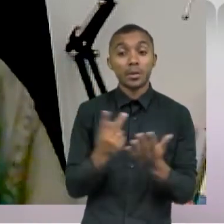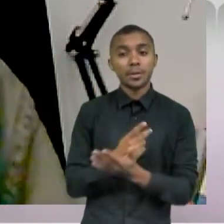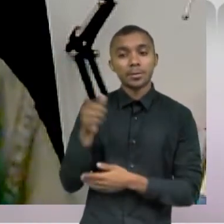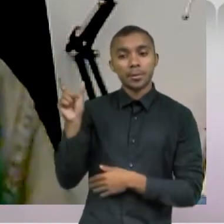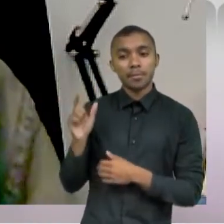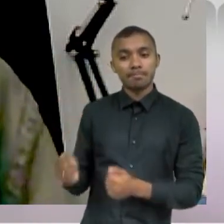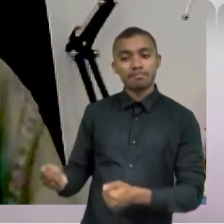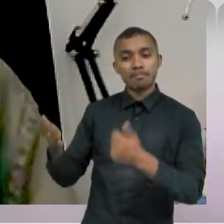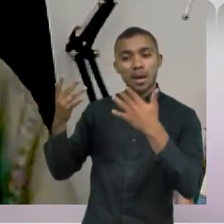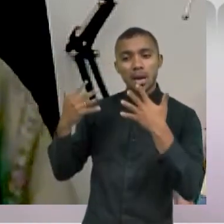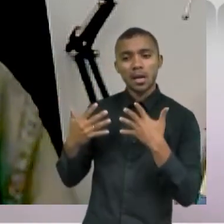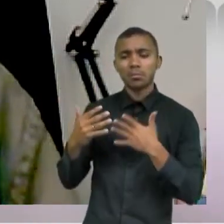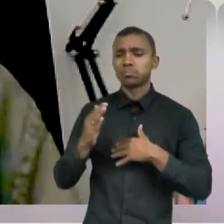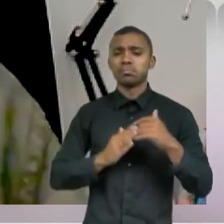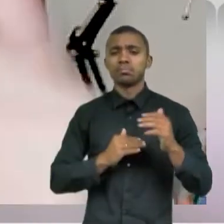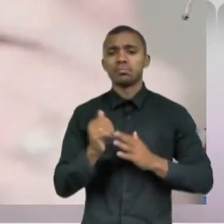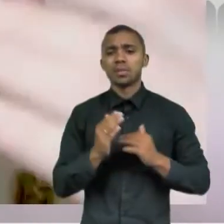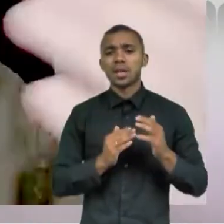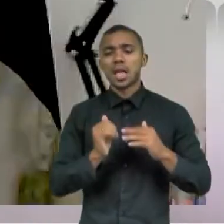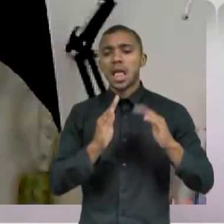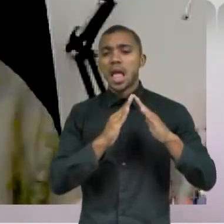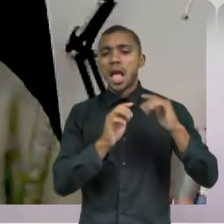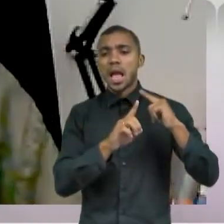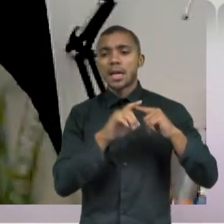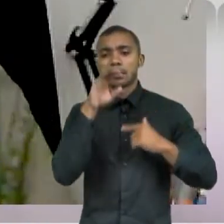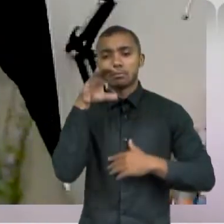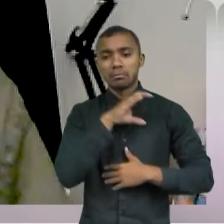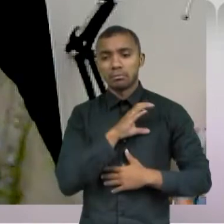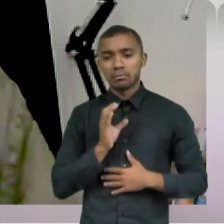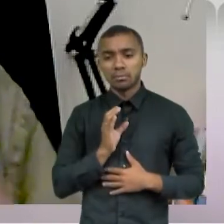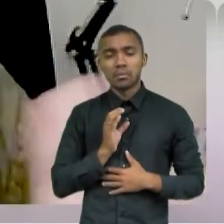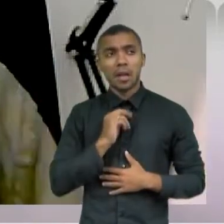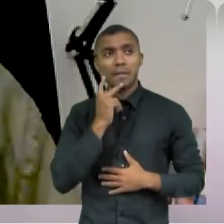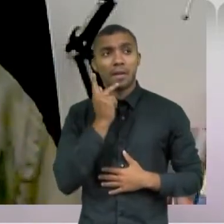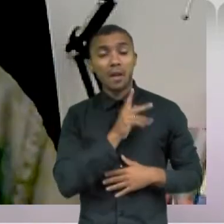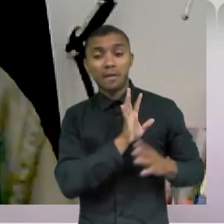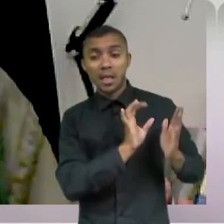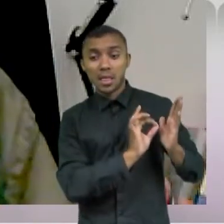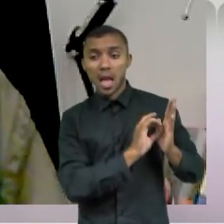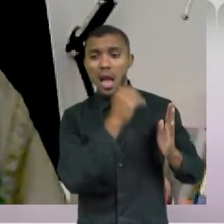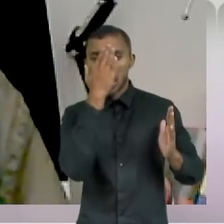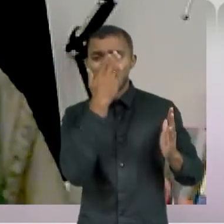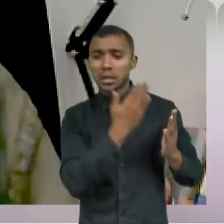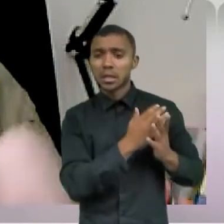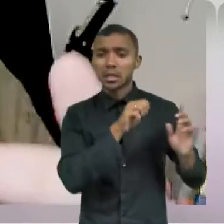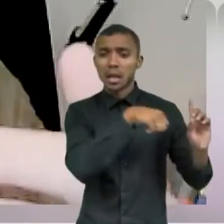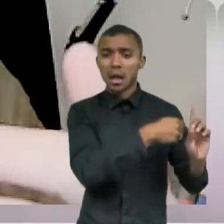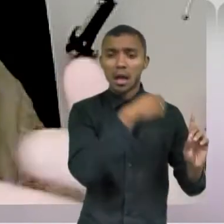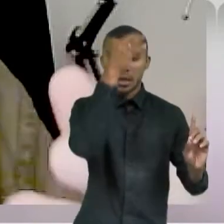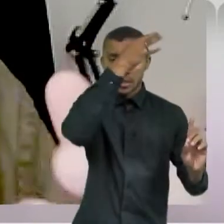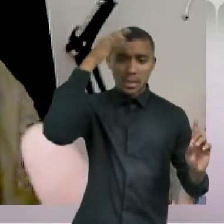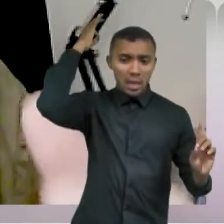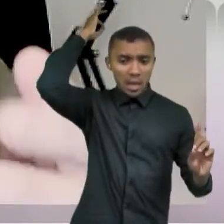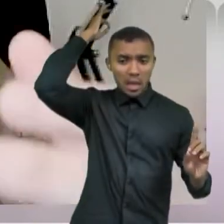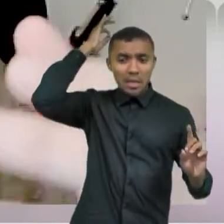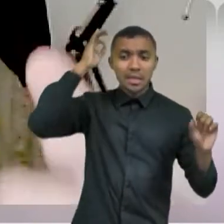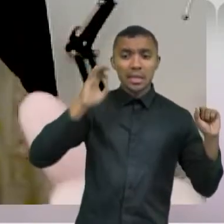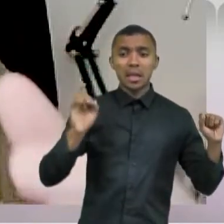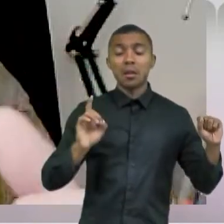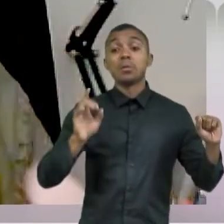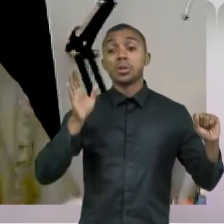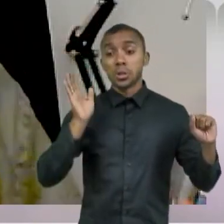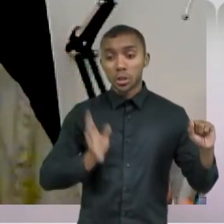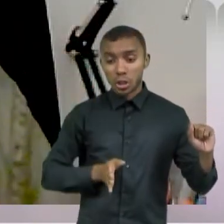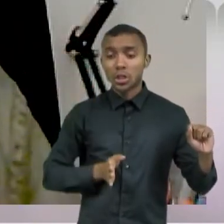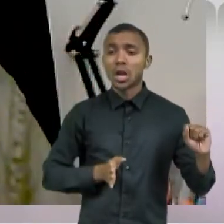dizer: não importa o que a Igreja pense, não importa se a Igreja vai ou não santificar o Padre Cícero, ele já é santo no